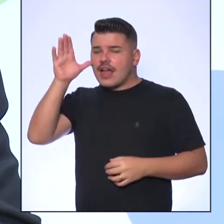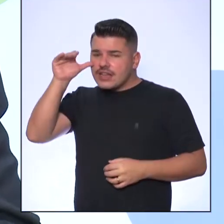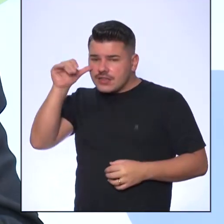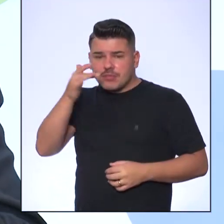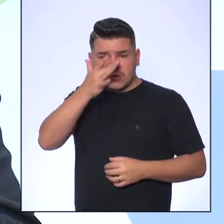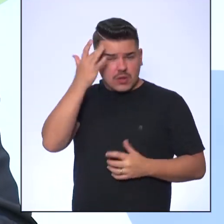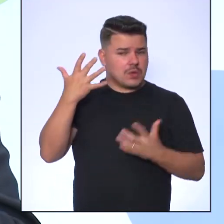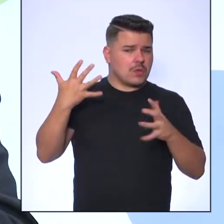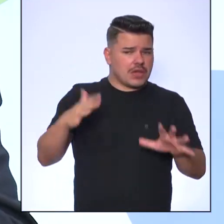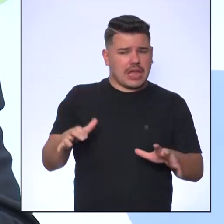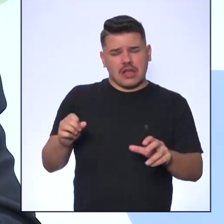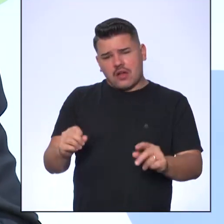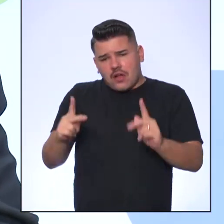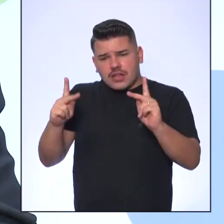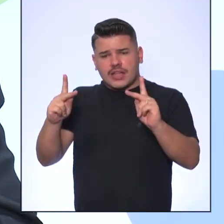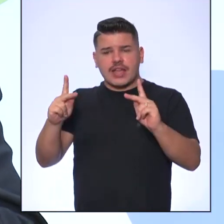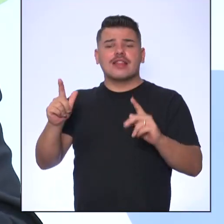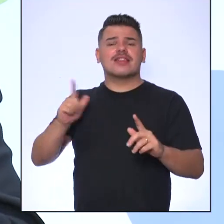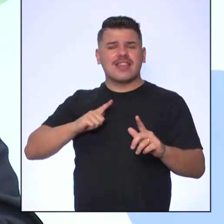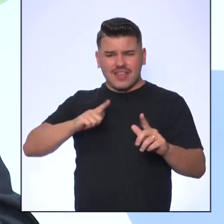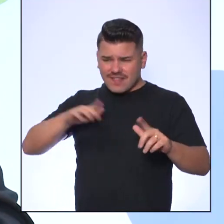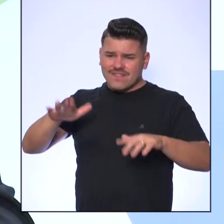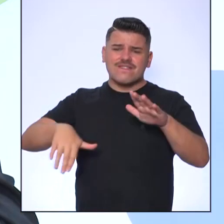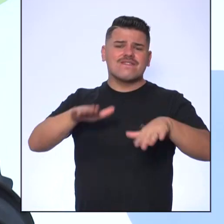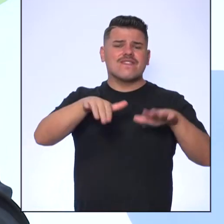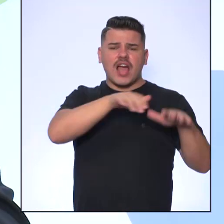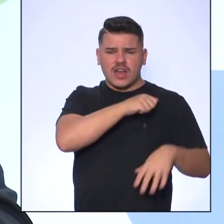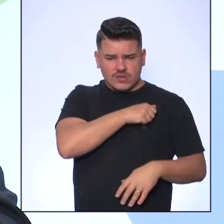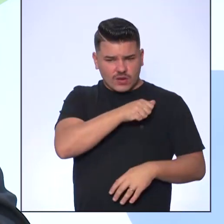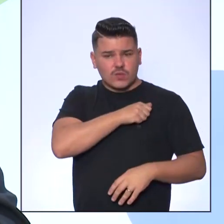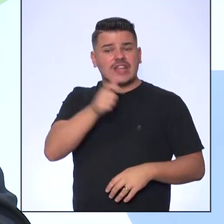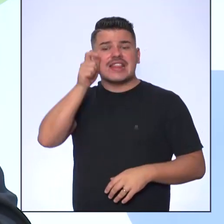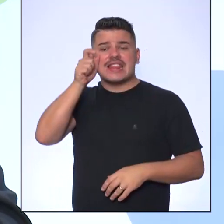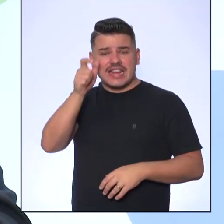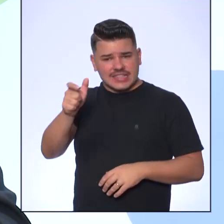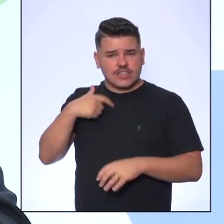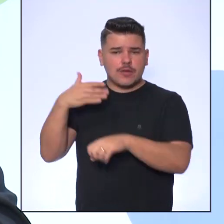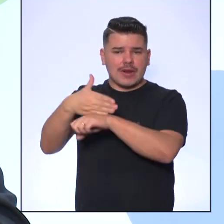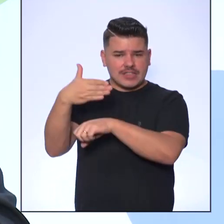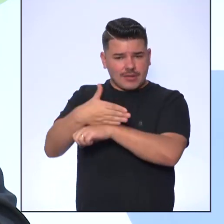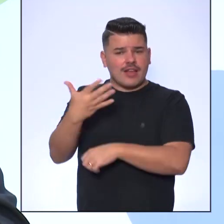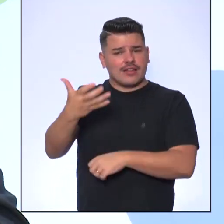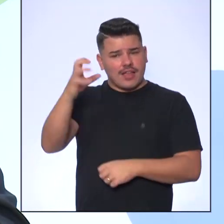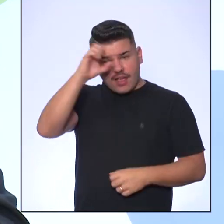mas temos sempre e muitos alunos interessados em participar